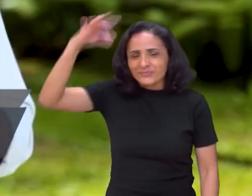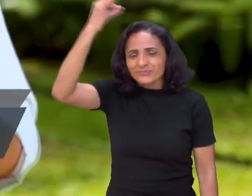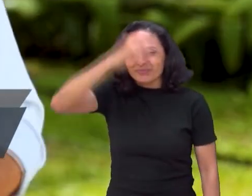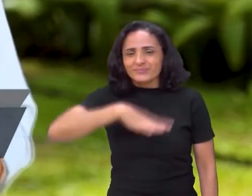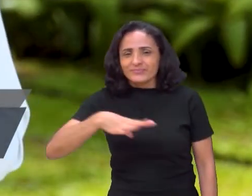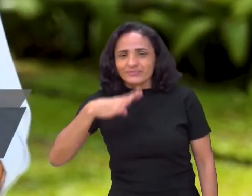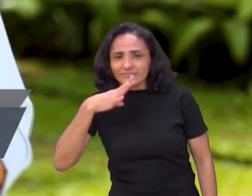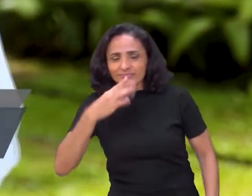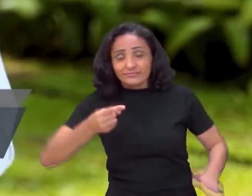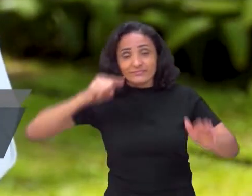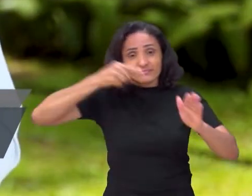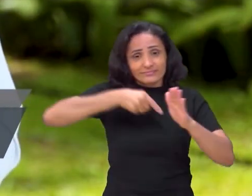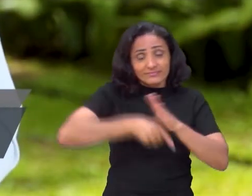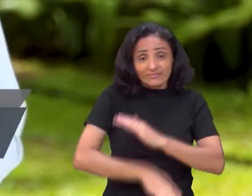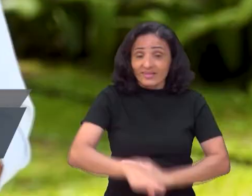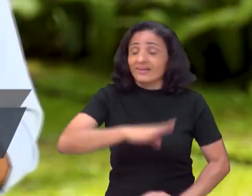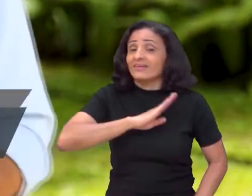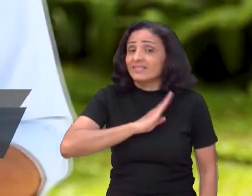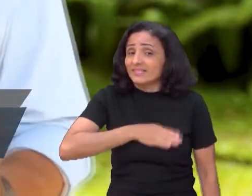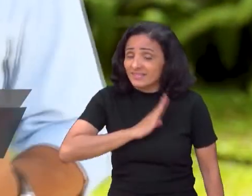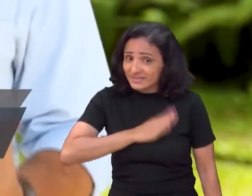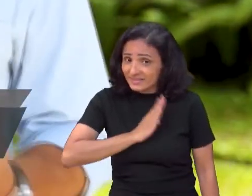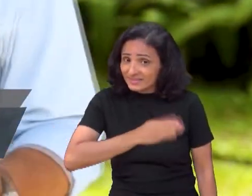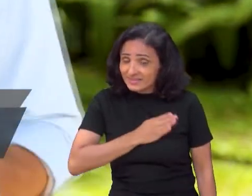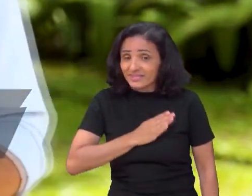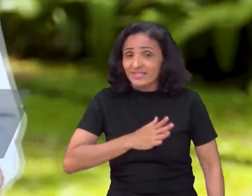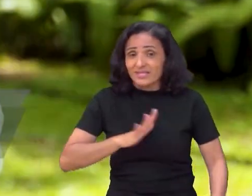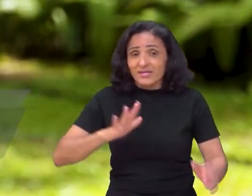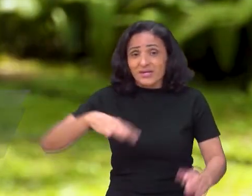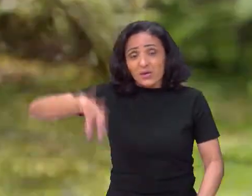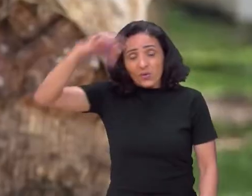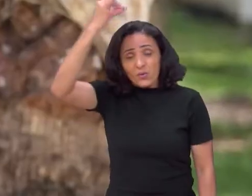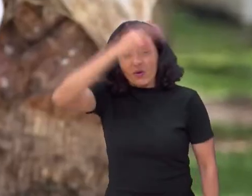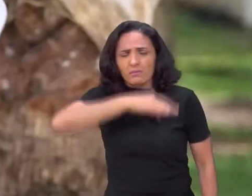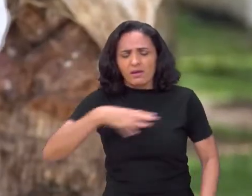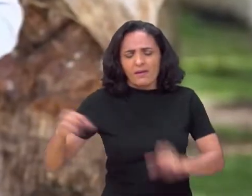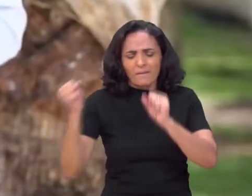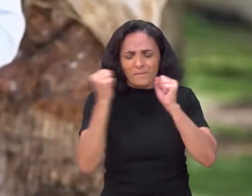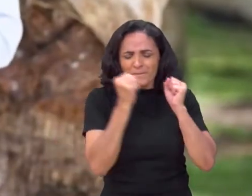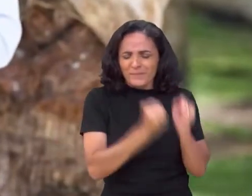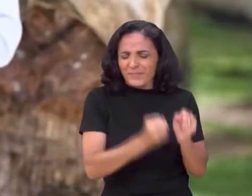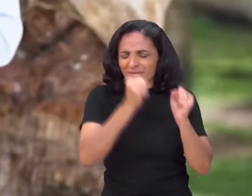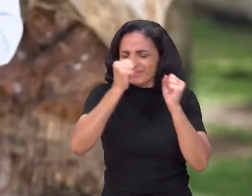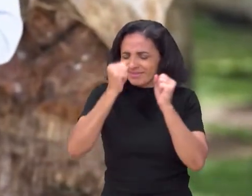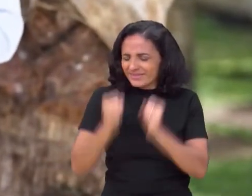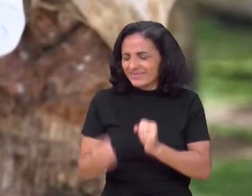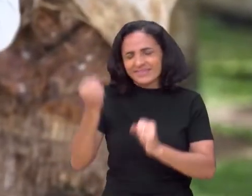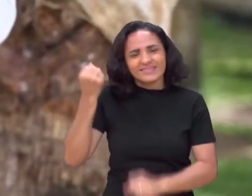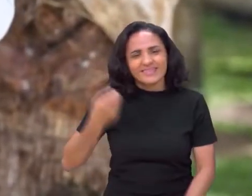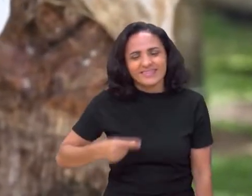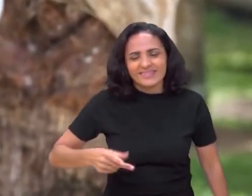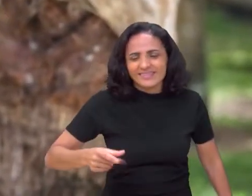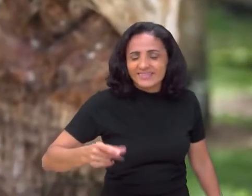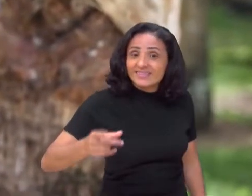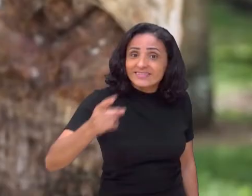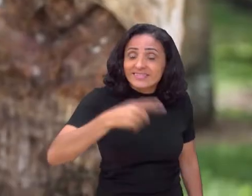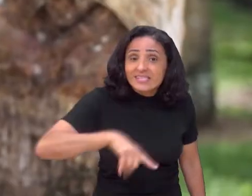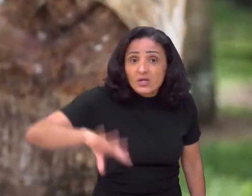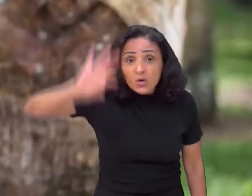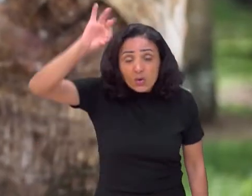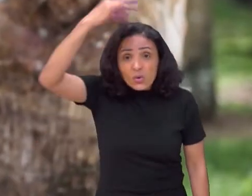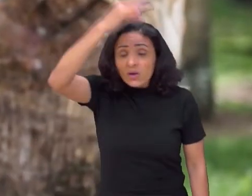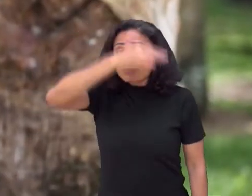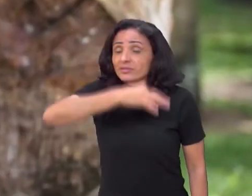que está dentro de nós. Ele é poderoso, ele é grande, ele é eterno. Então, é ele